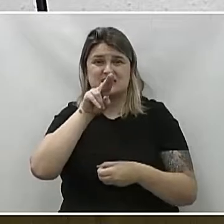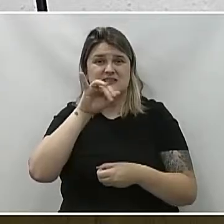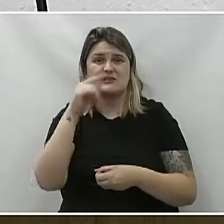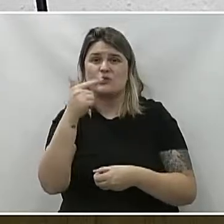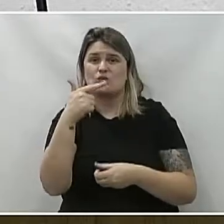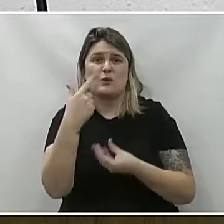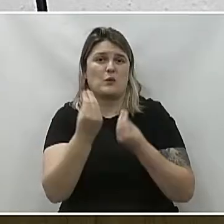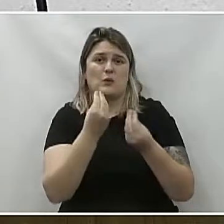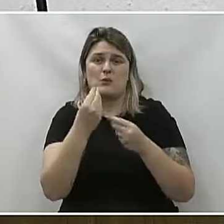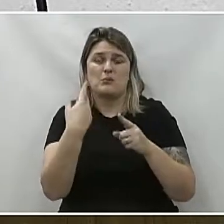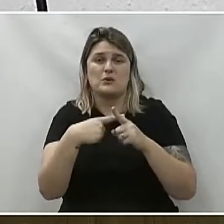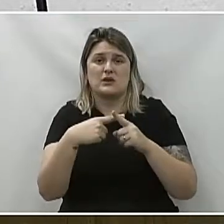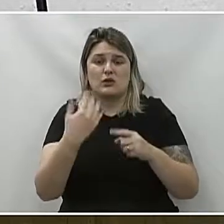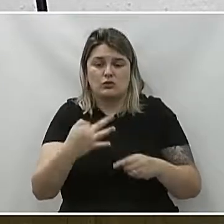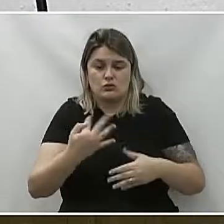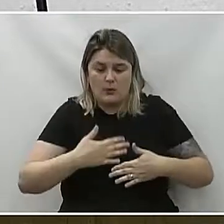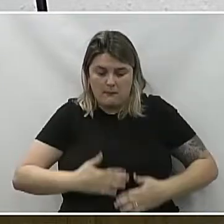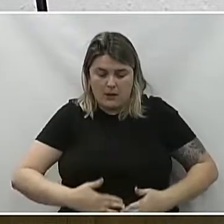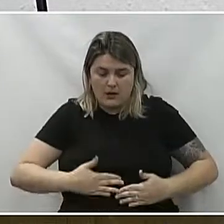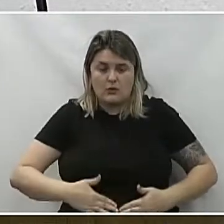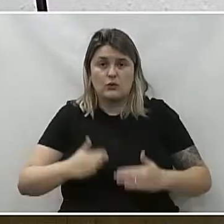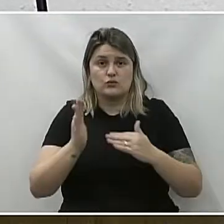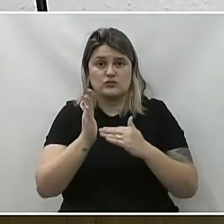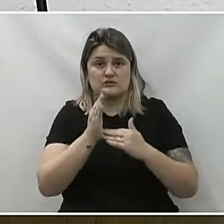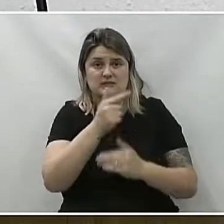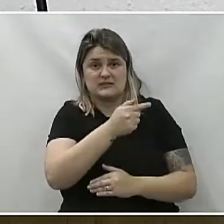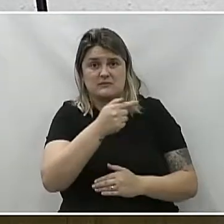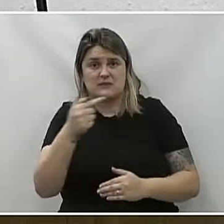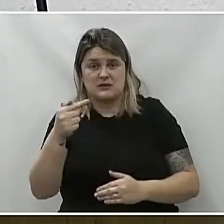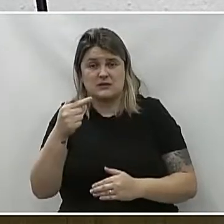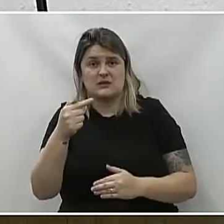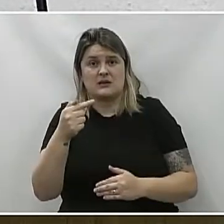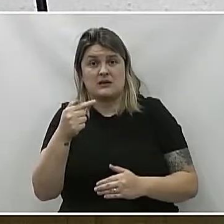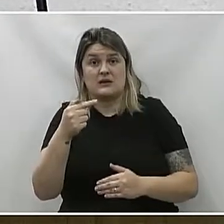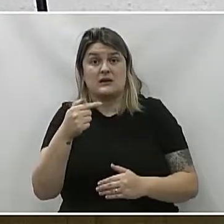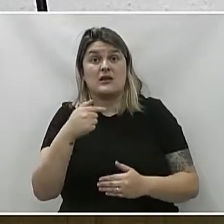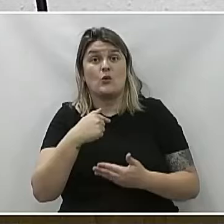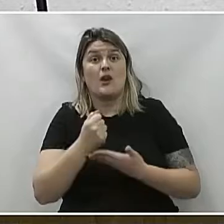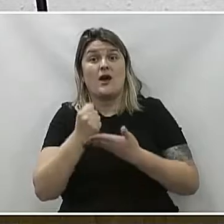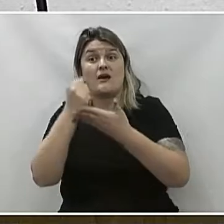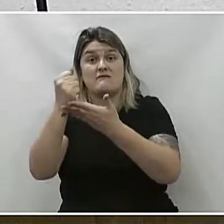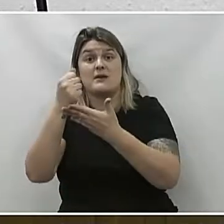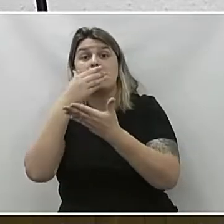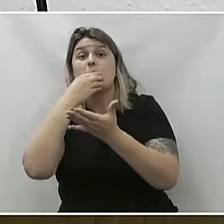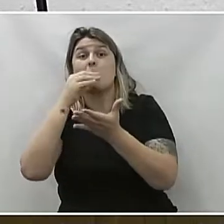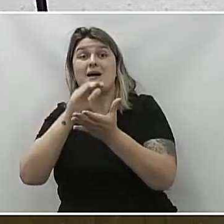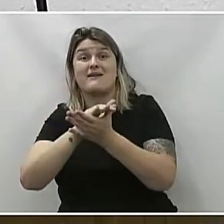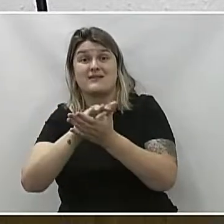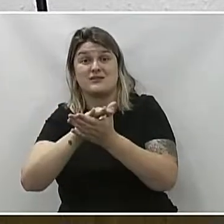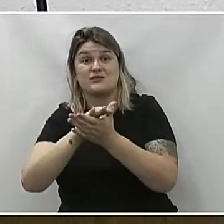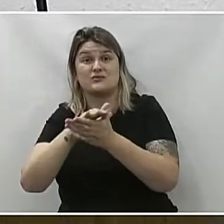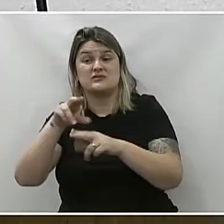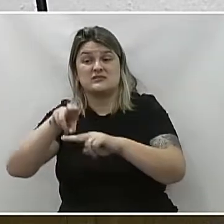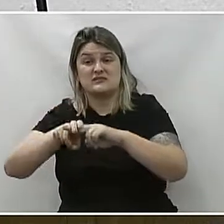gente. Porque na última semana que eu levei o meu marido, forte, saudável, numa cadeira de roda.